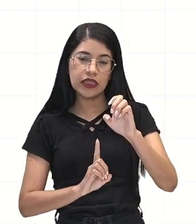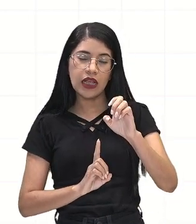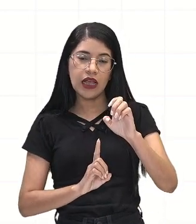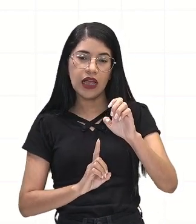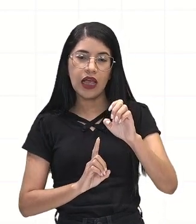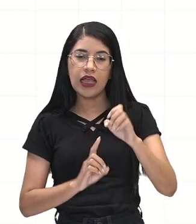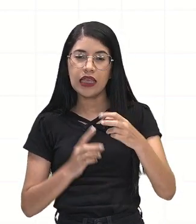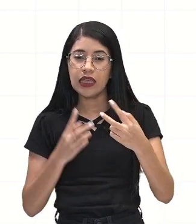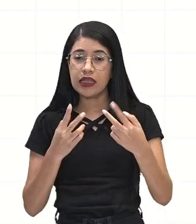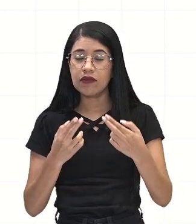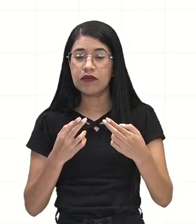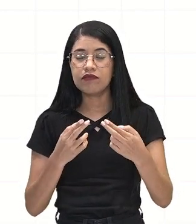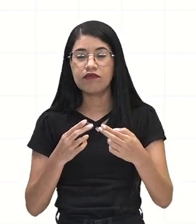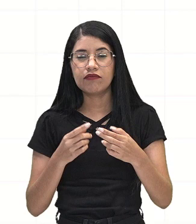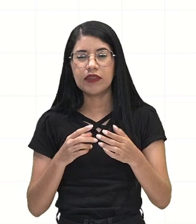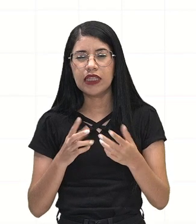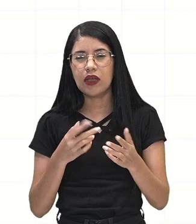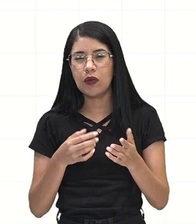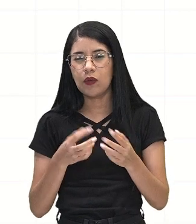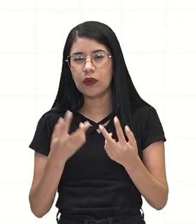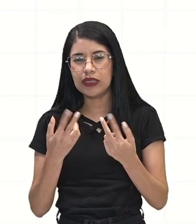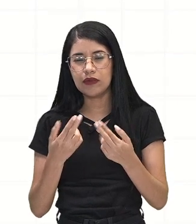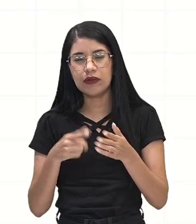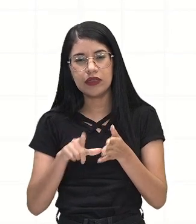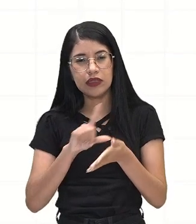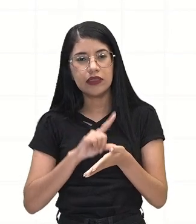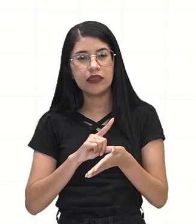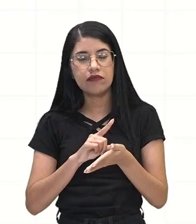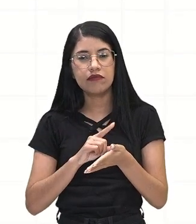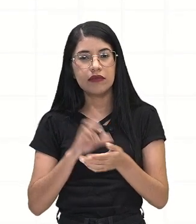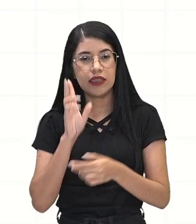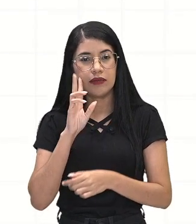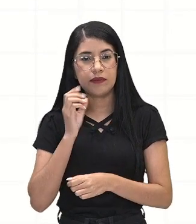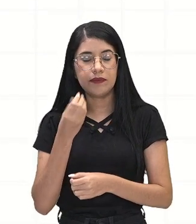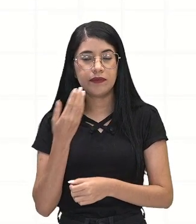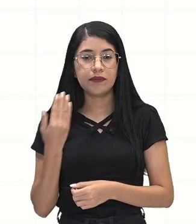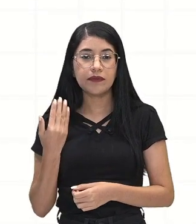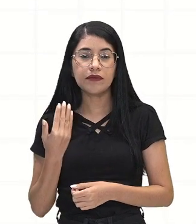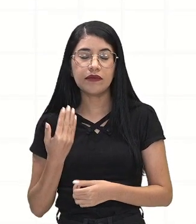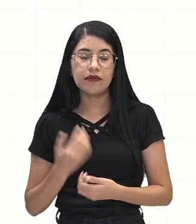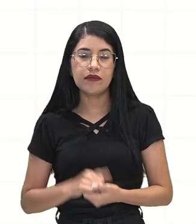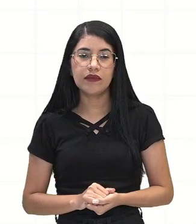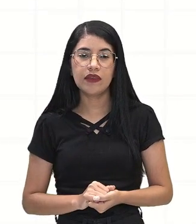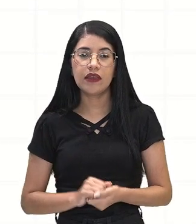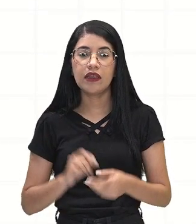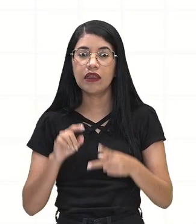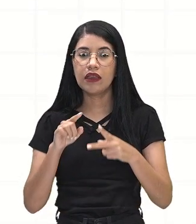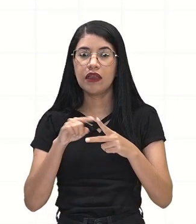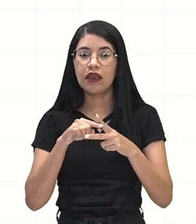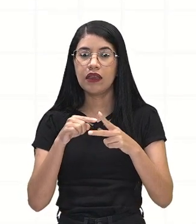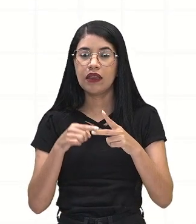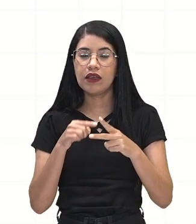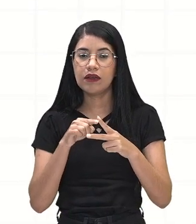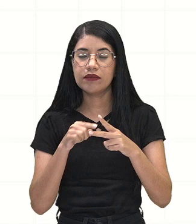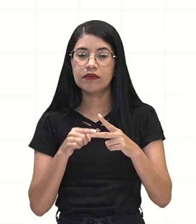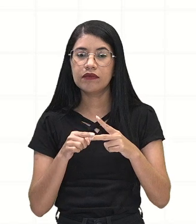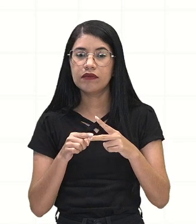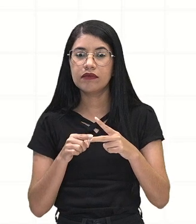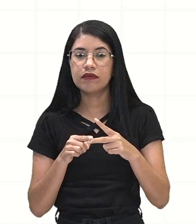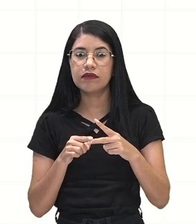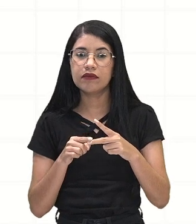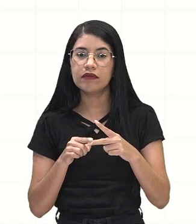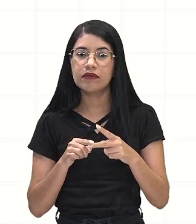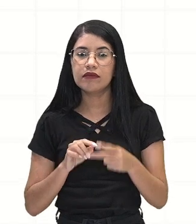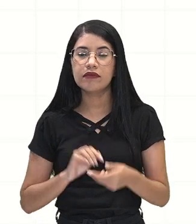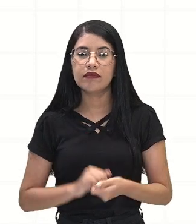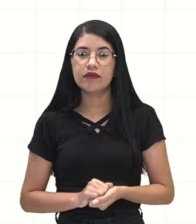igual lá pela definição anterior, lembra aqui, ó, que esse ângulo aqui, ó, esse